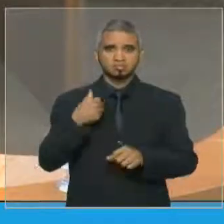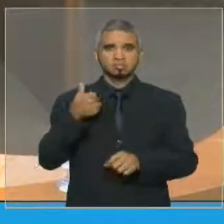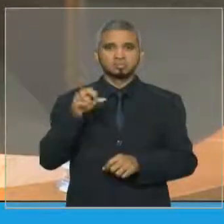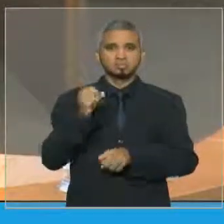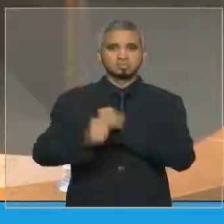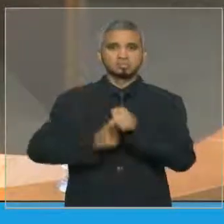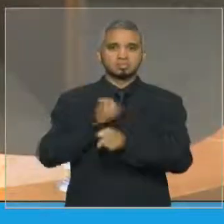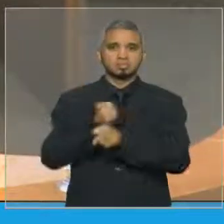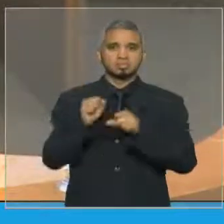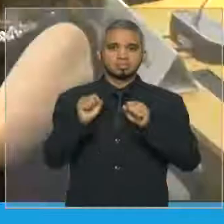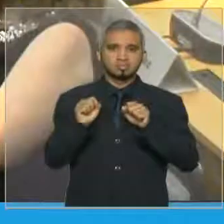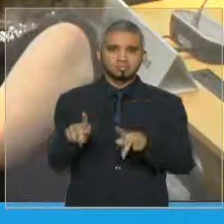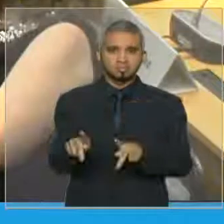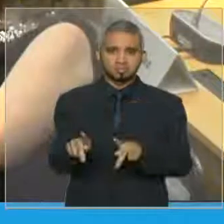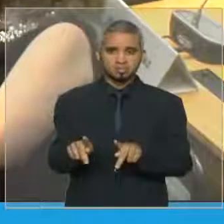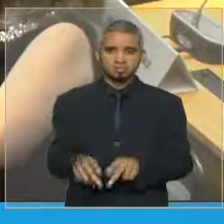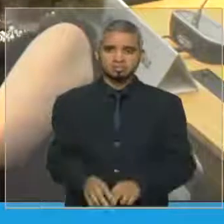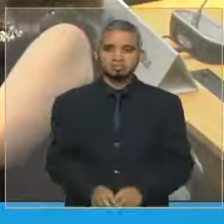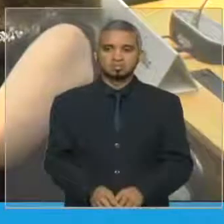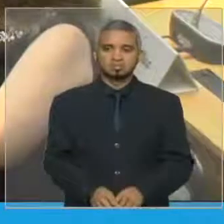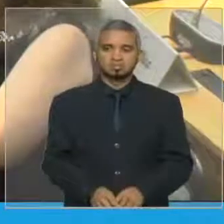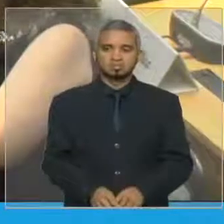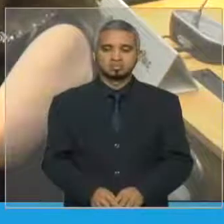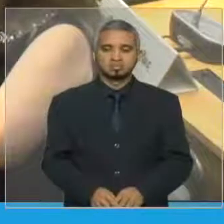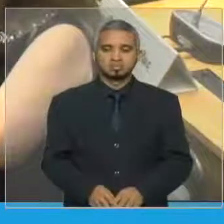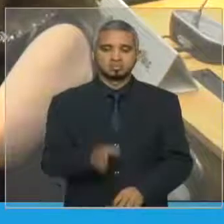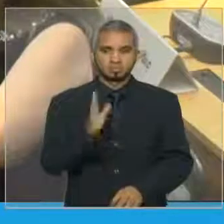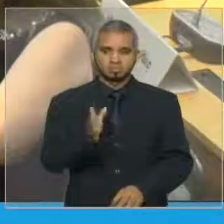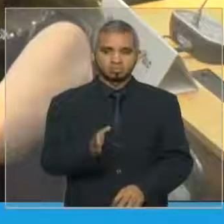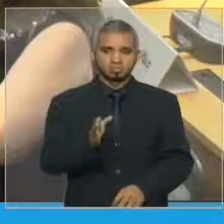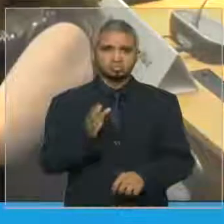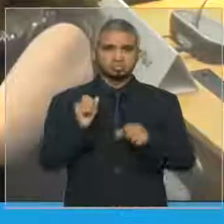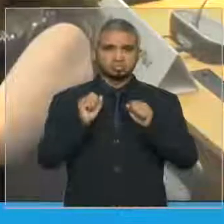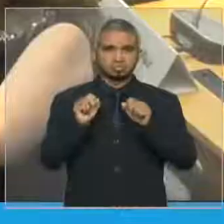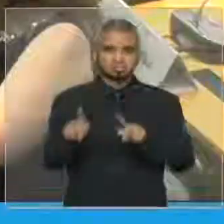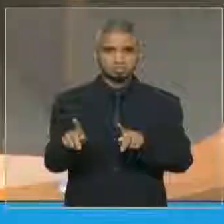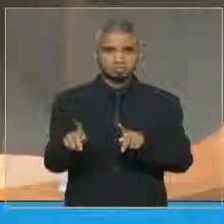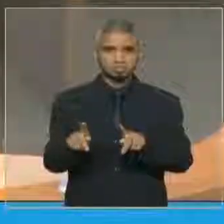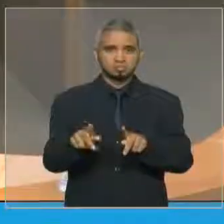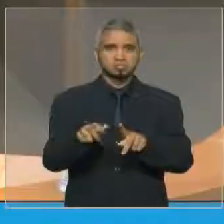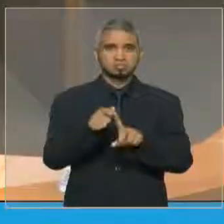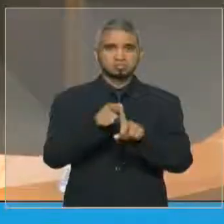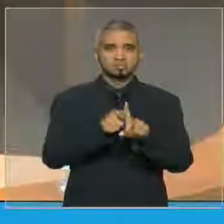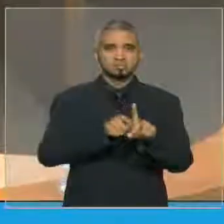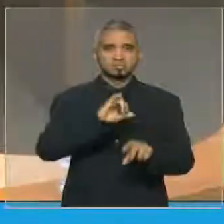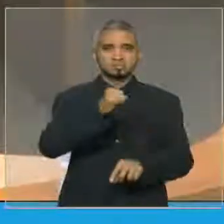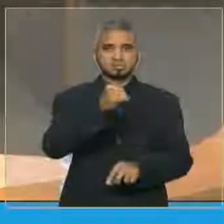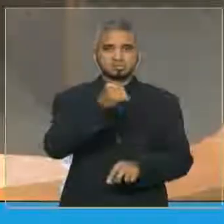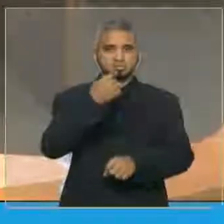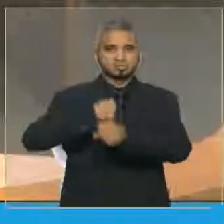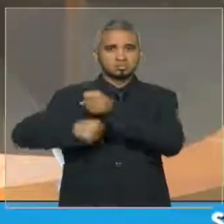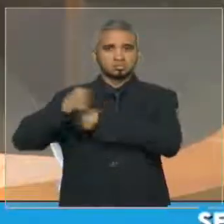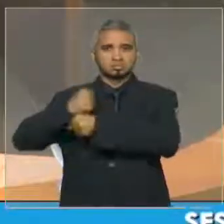anos, já que me aposentei na Receita Federal em janeiro de 2009,